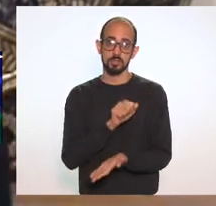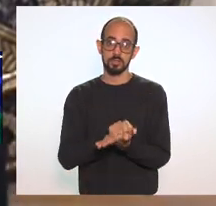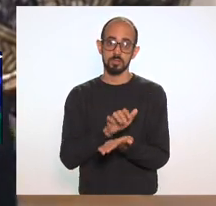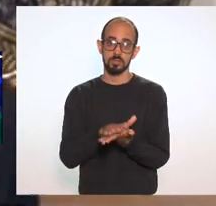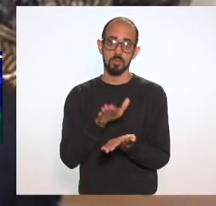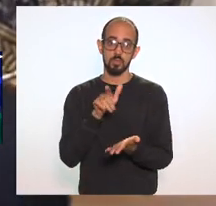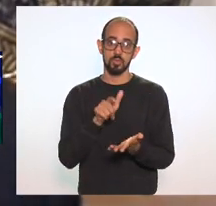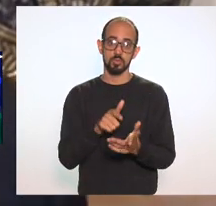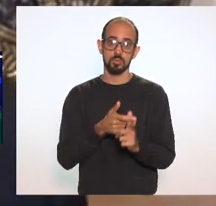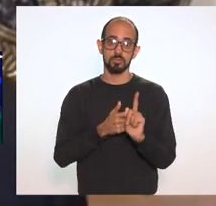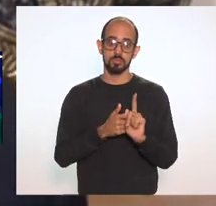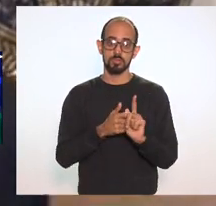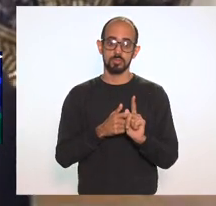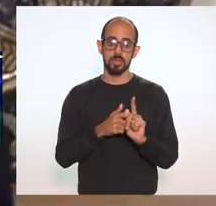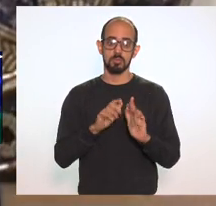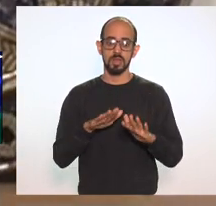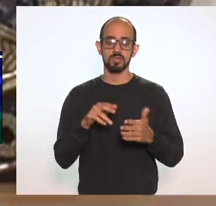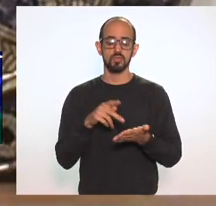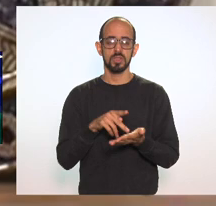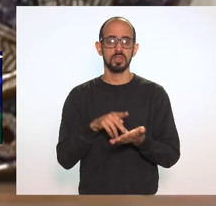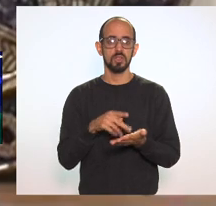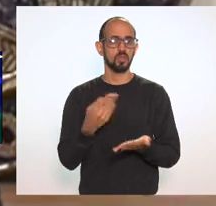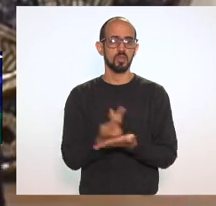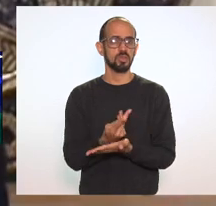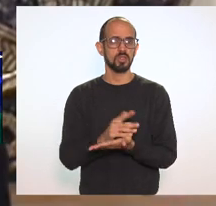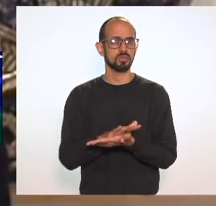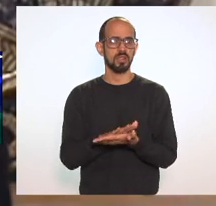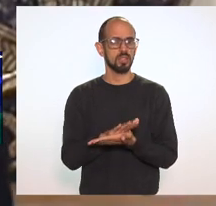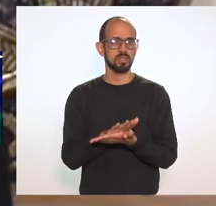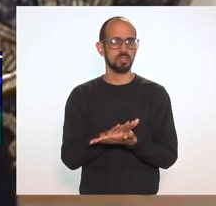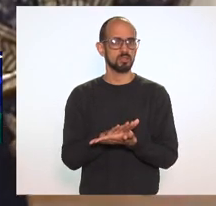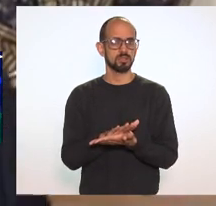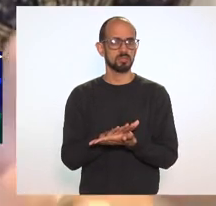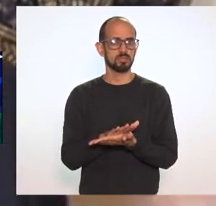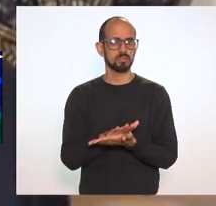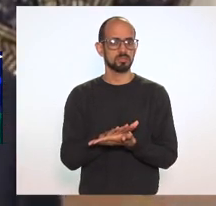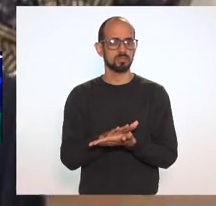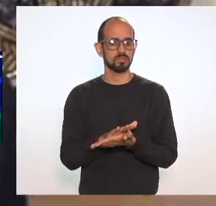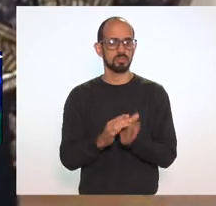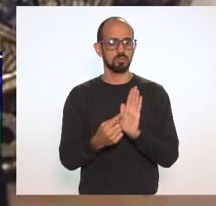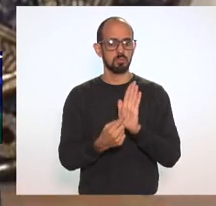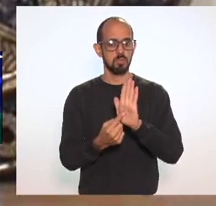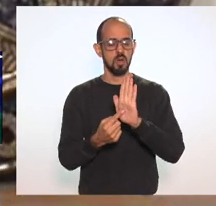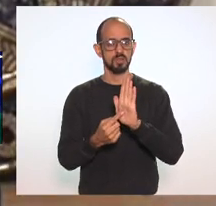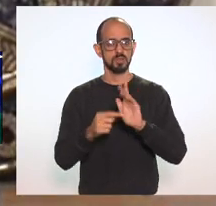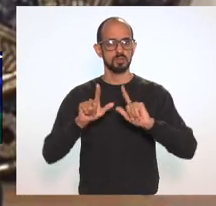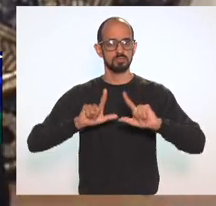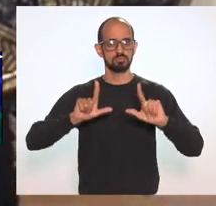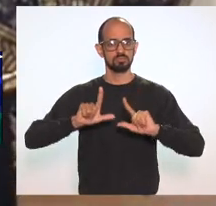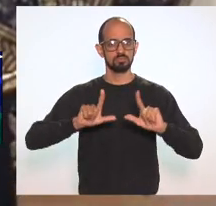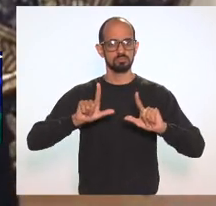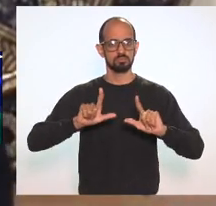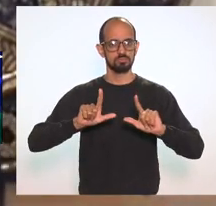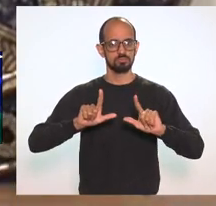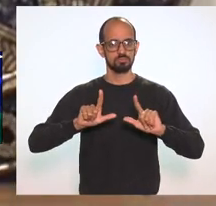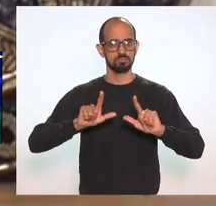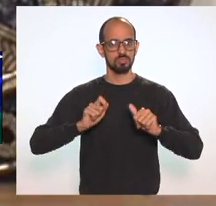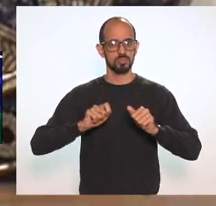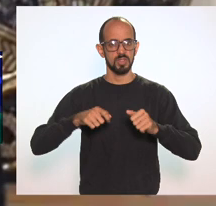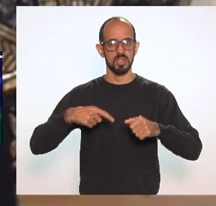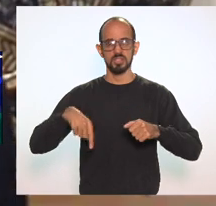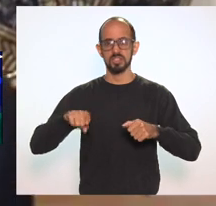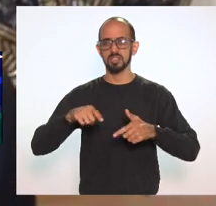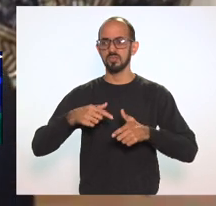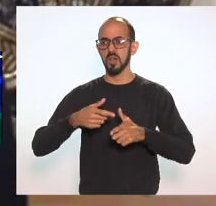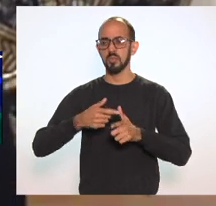e que nada acontece que aparecem todos os dias nos jornais televisivos tomando repreenção da guarda municipal da polícia militar e